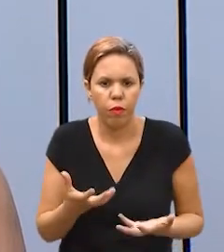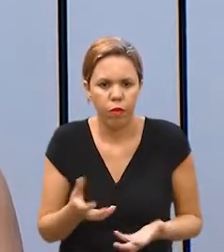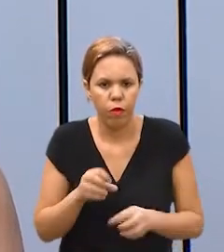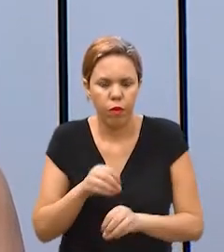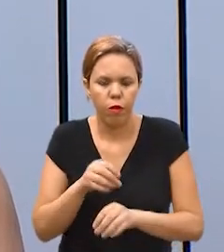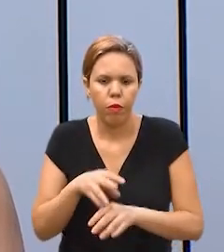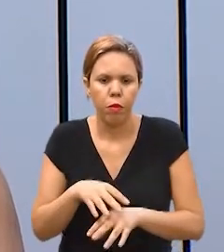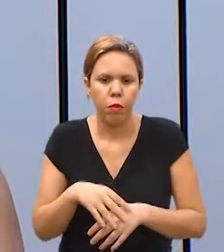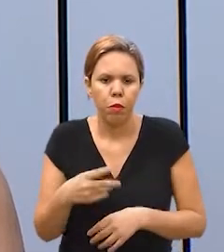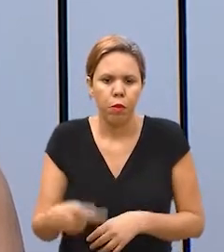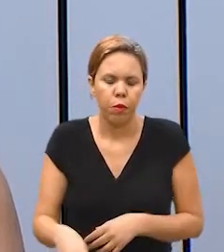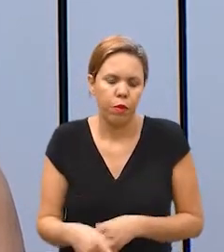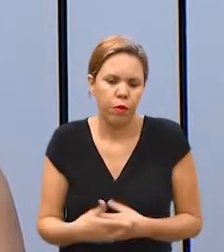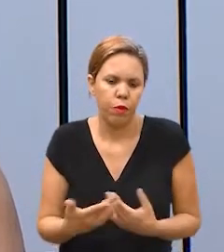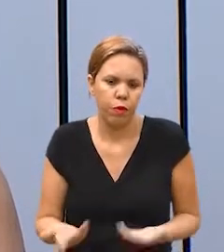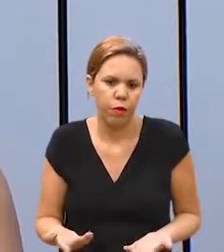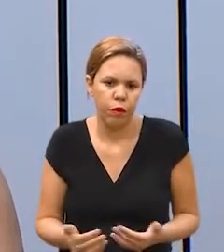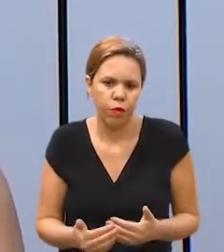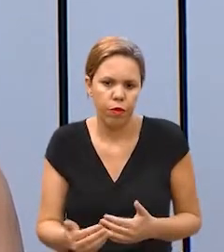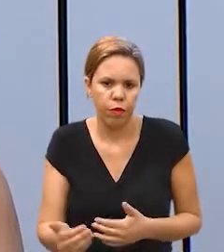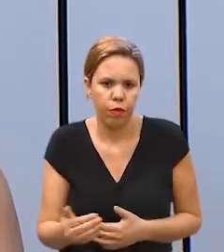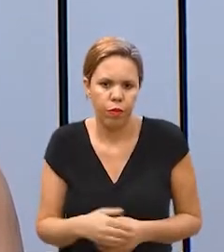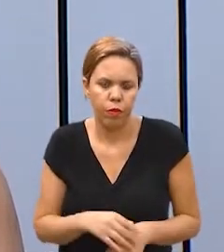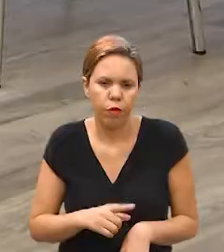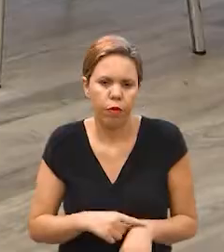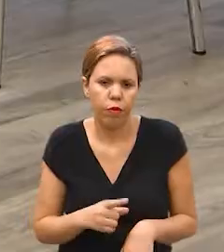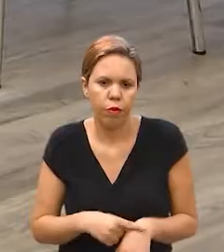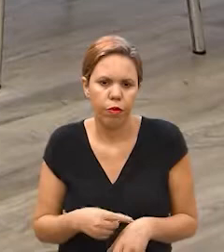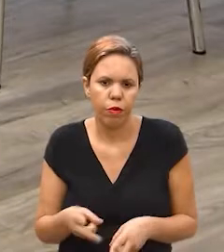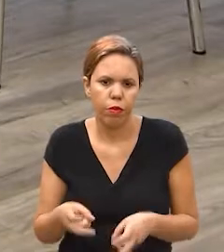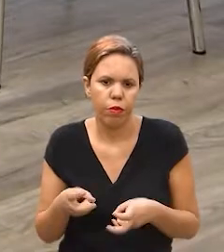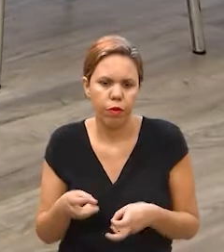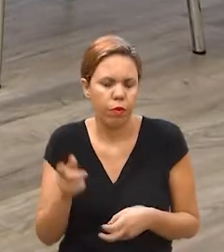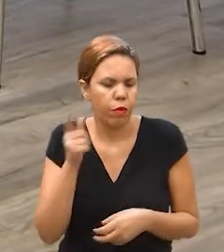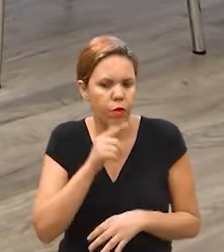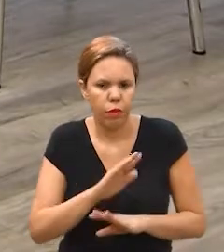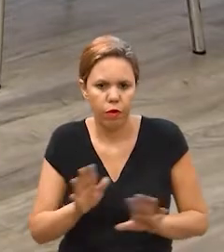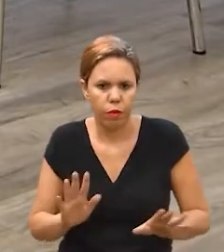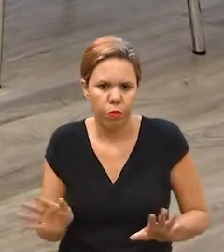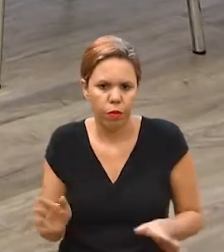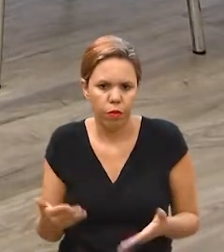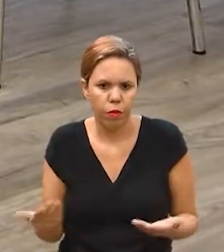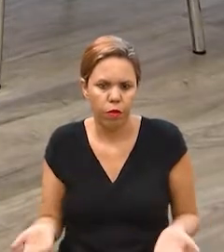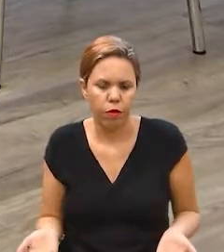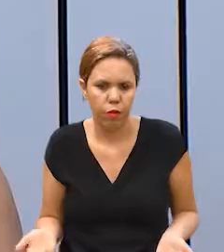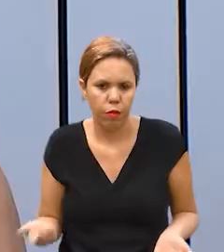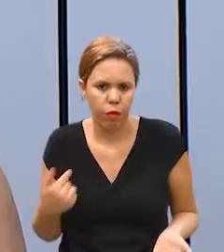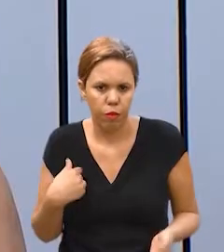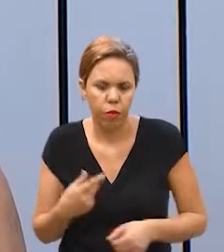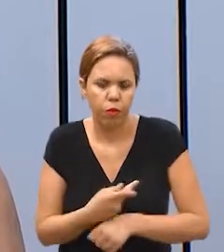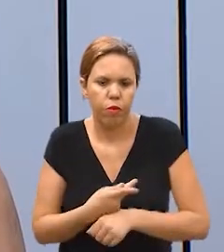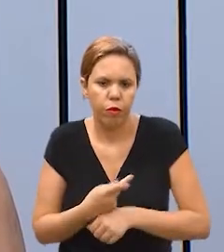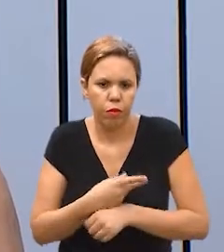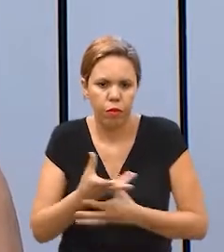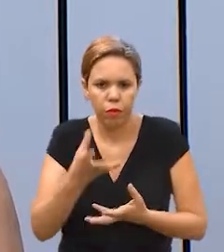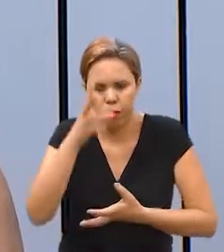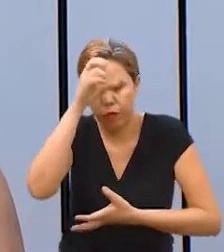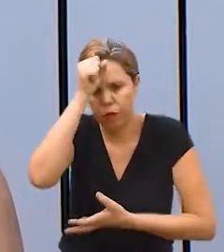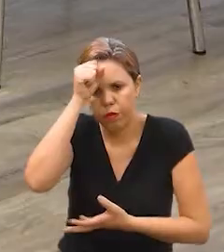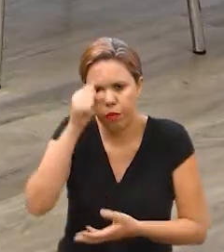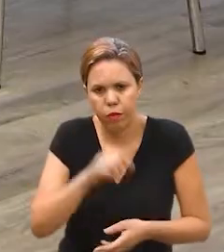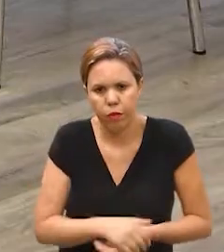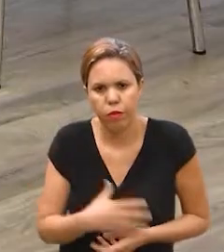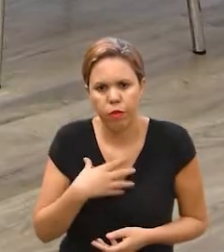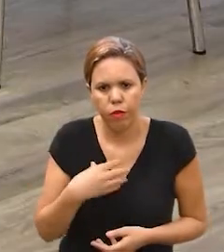queria ensiná-lo. E a partir de um determinado momento eu percebi que eu não conseguia mais. Então eu procurei, eu quero aprender